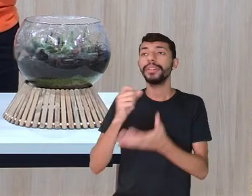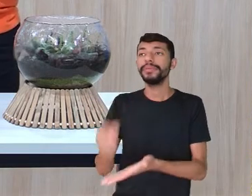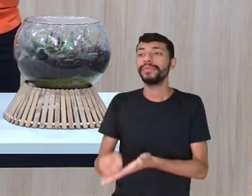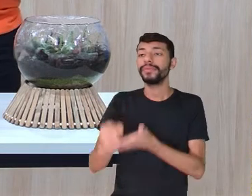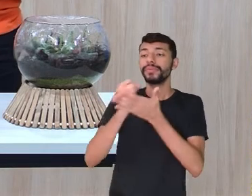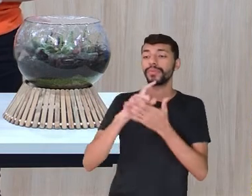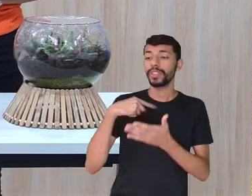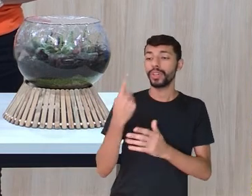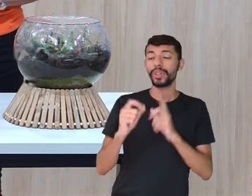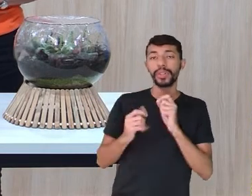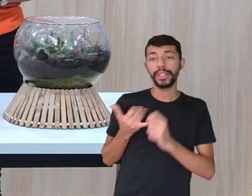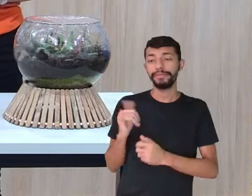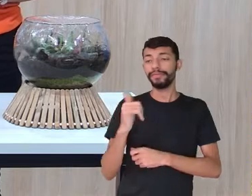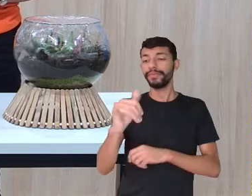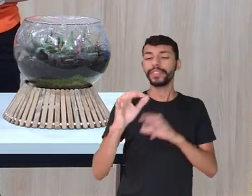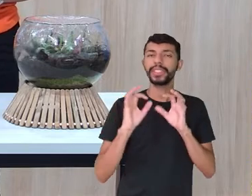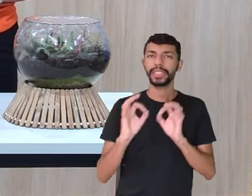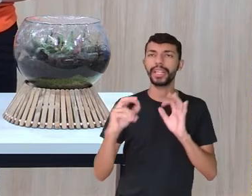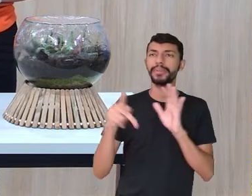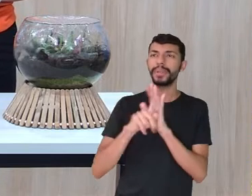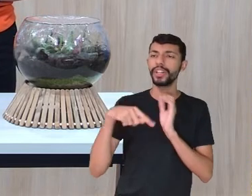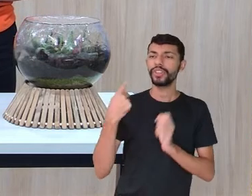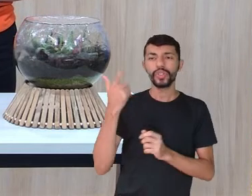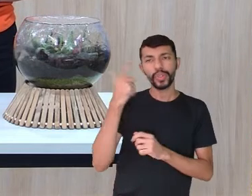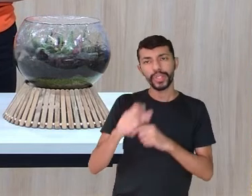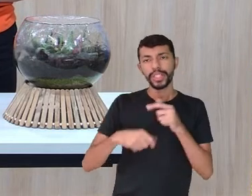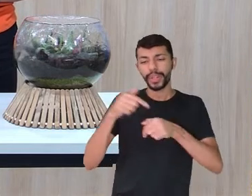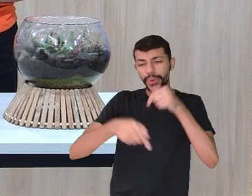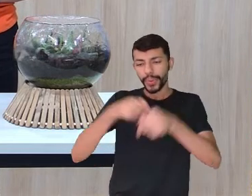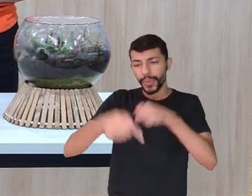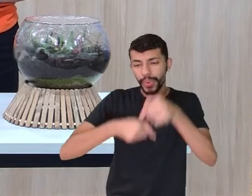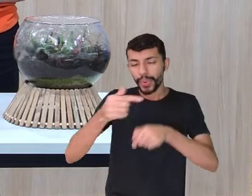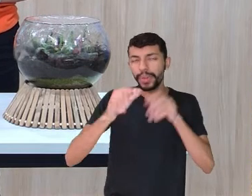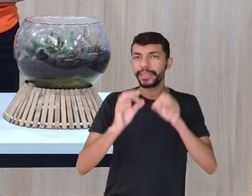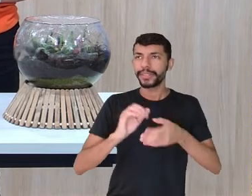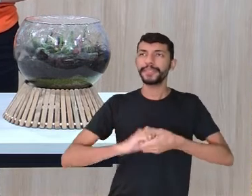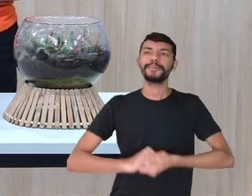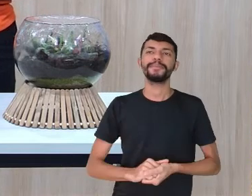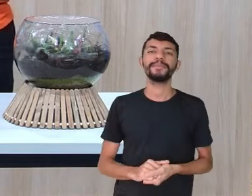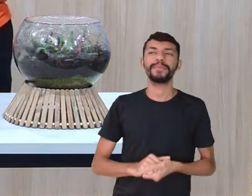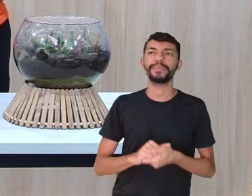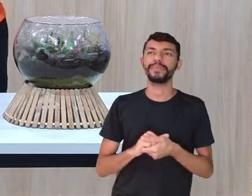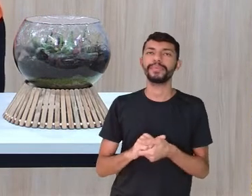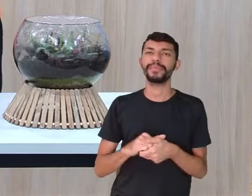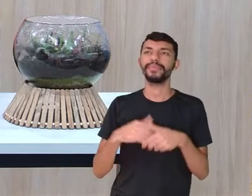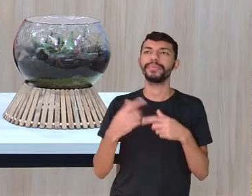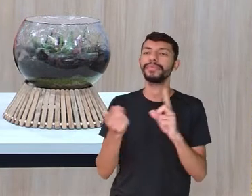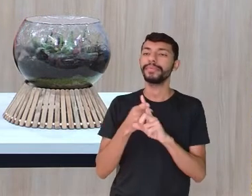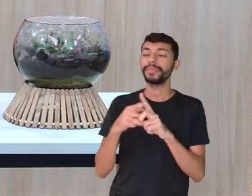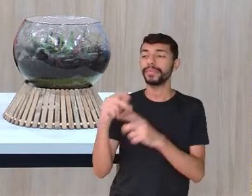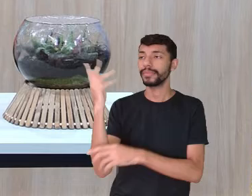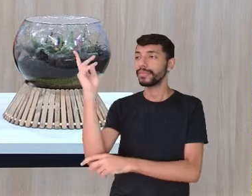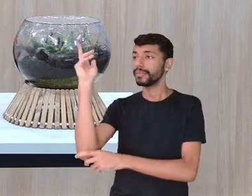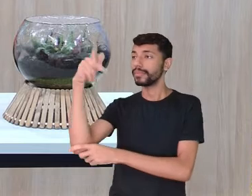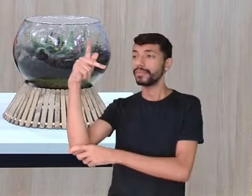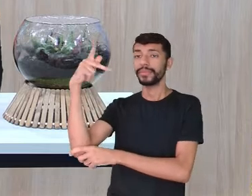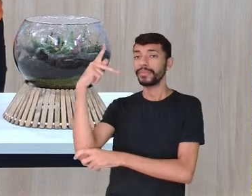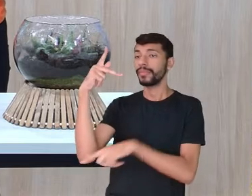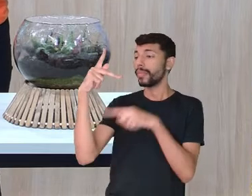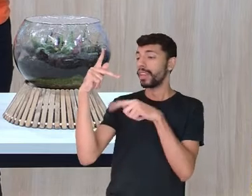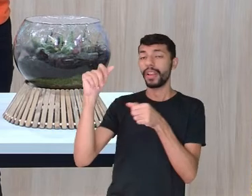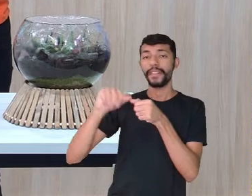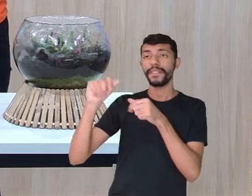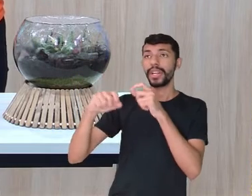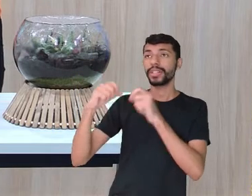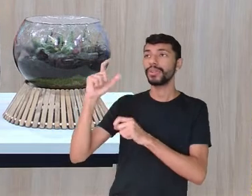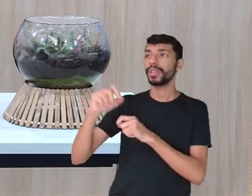trazer energia para a gente poder realizar as nossas atividades. E a planta, quando ela realiza a fotossíntese, que ela